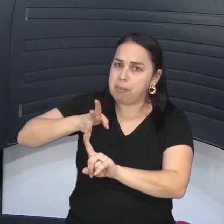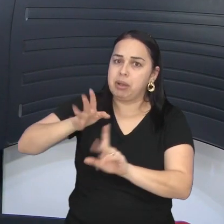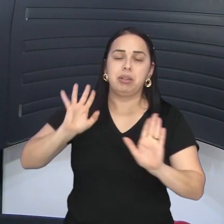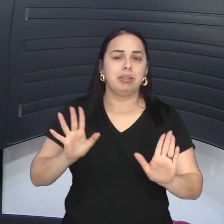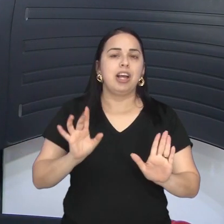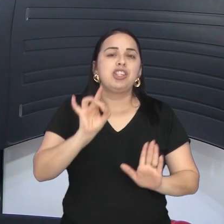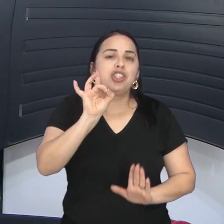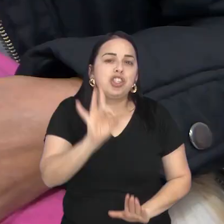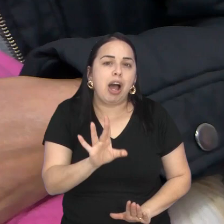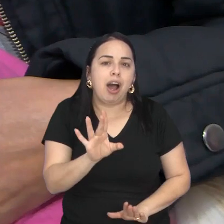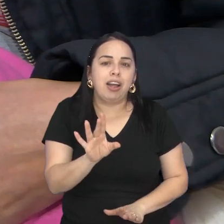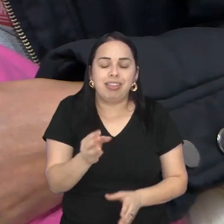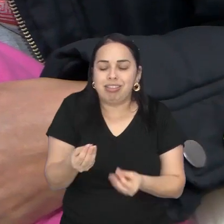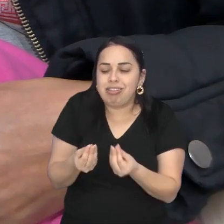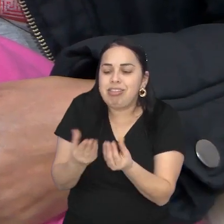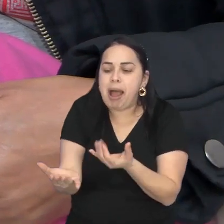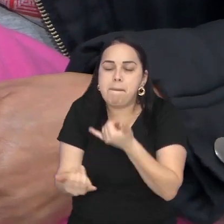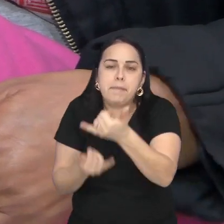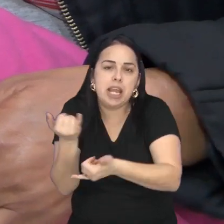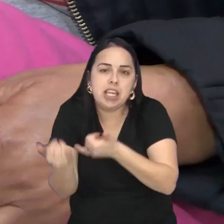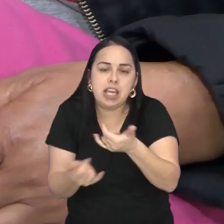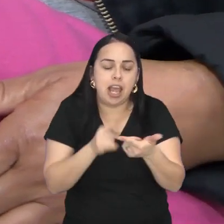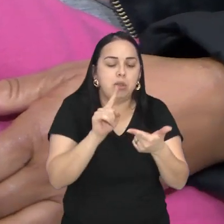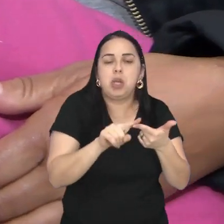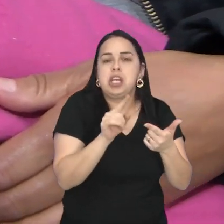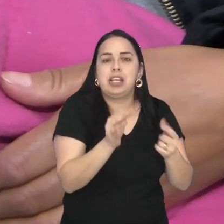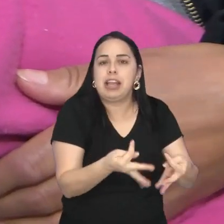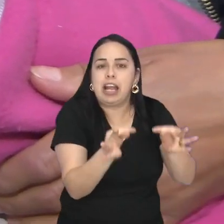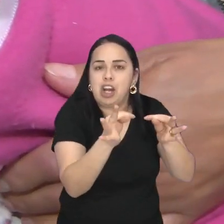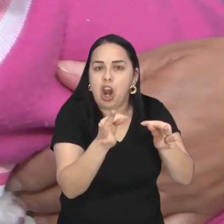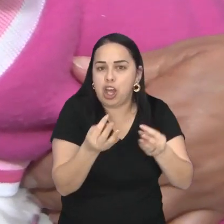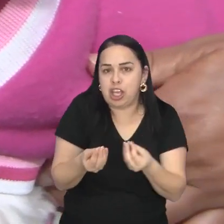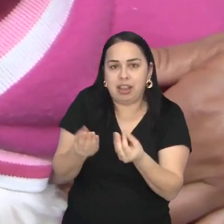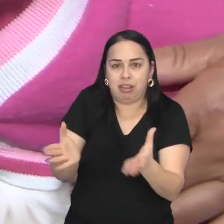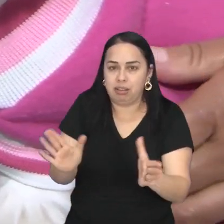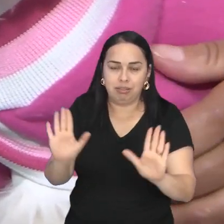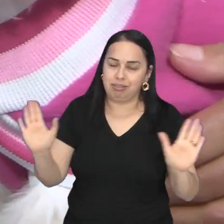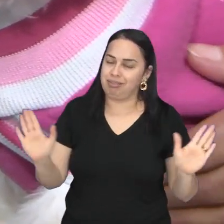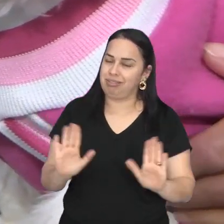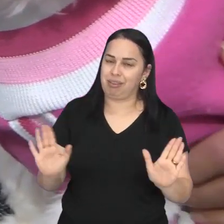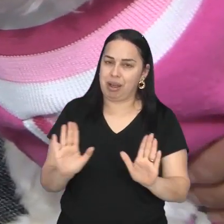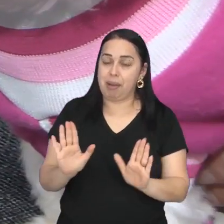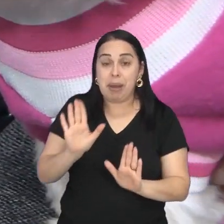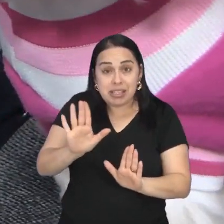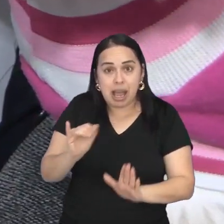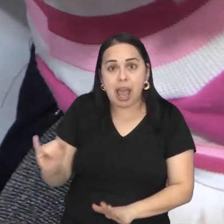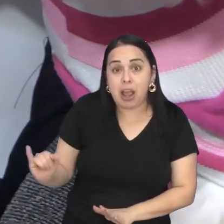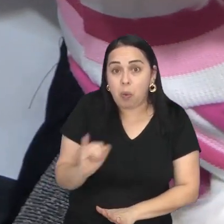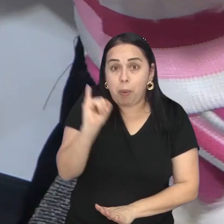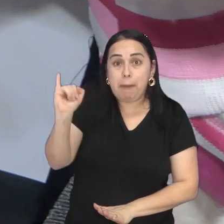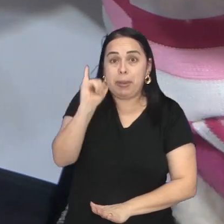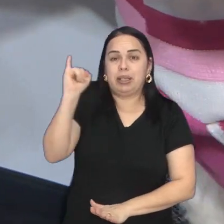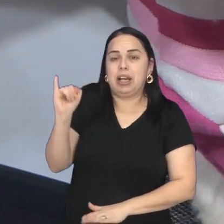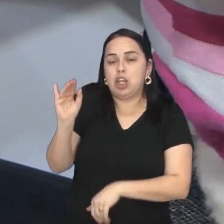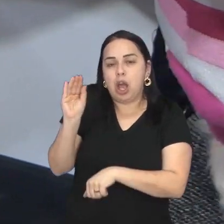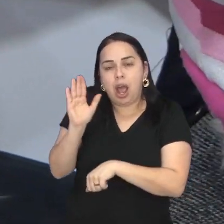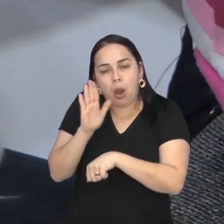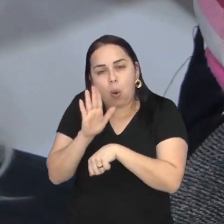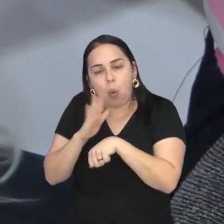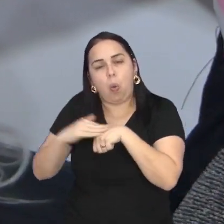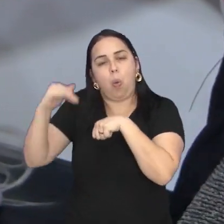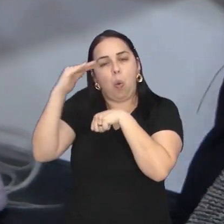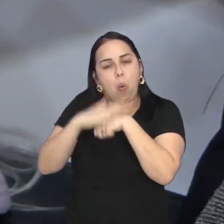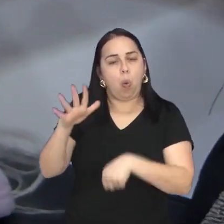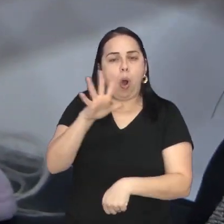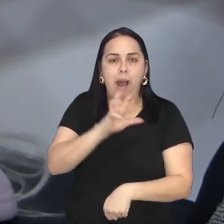no início da reportagem não basta só dar brinquedos ou tecnologia o que vale mesmo quando se tem um pet é